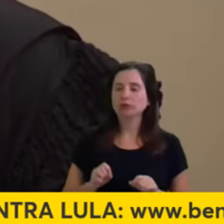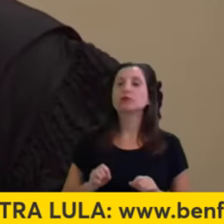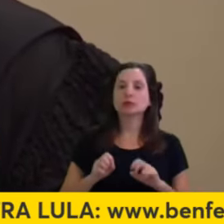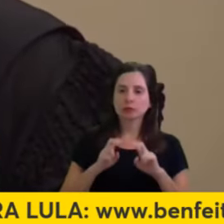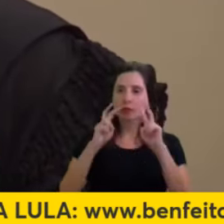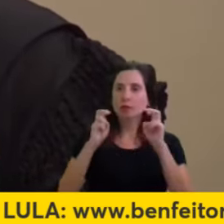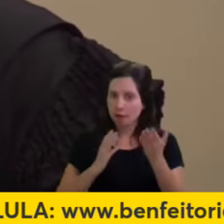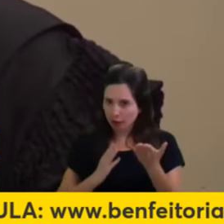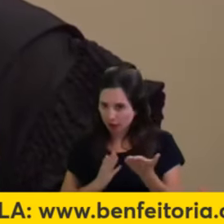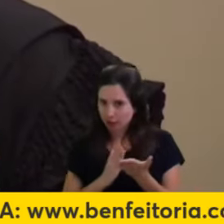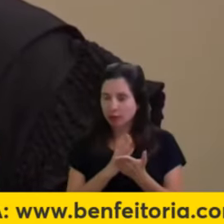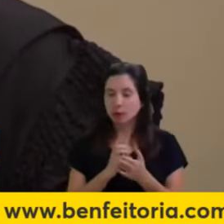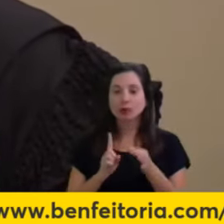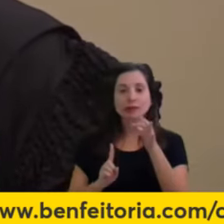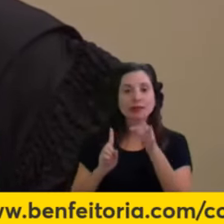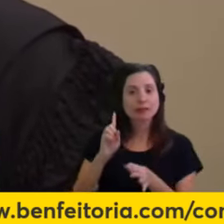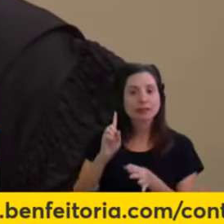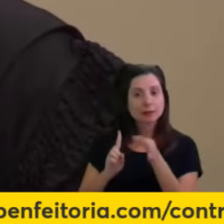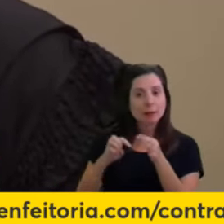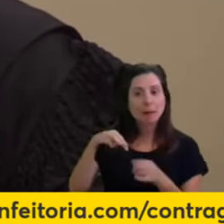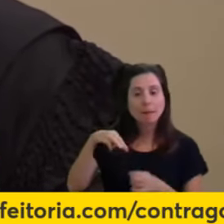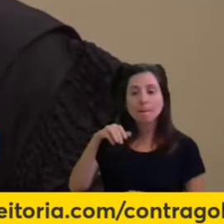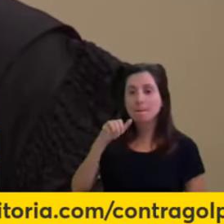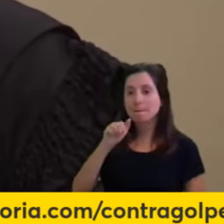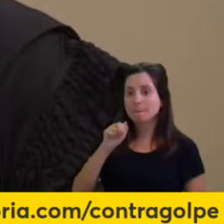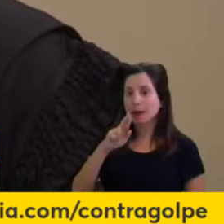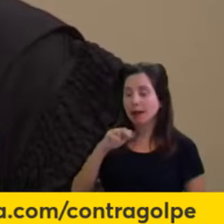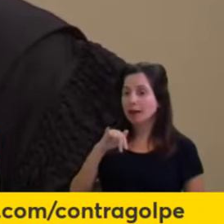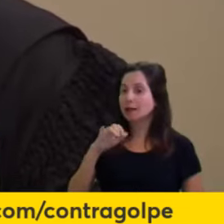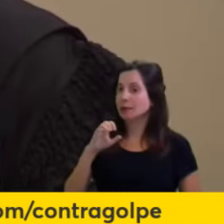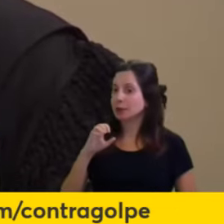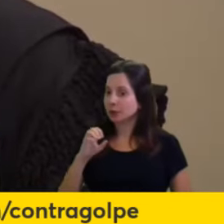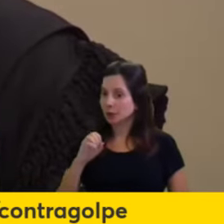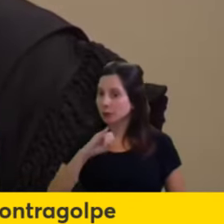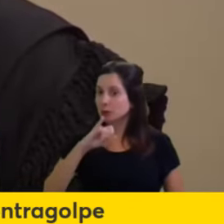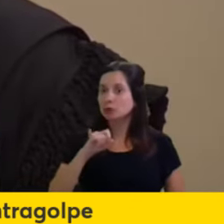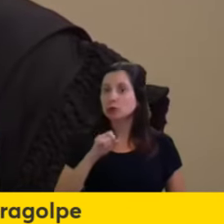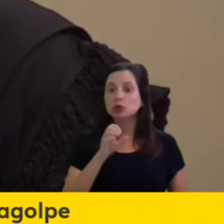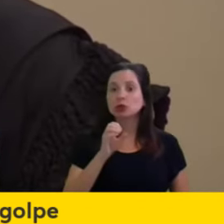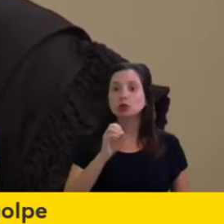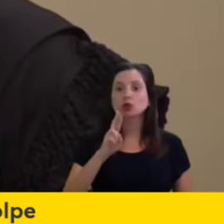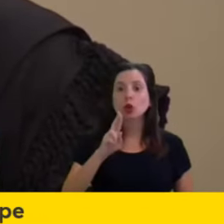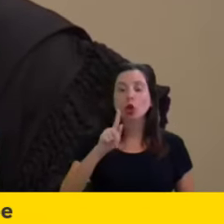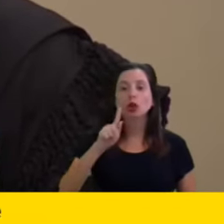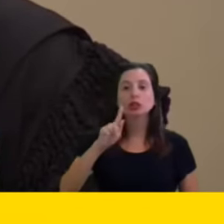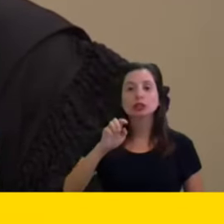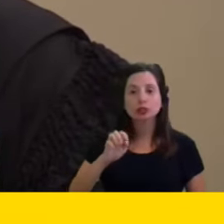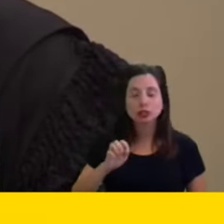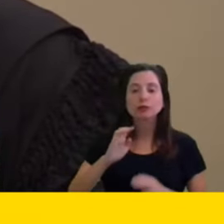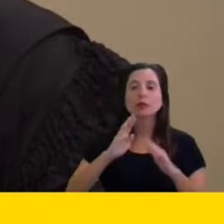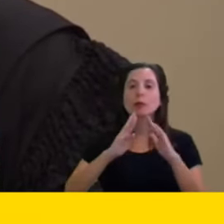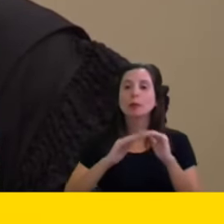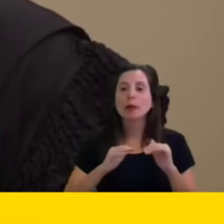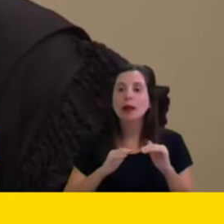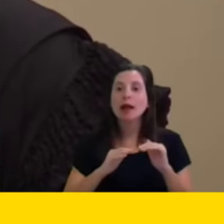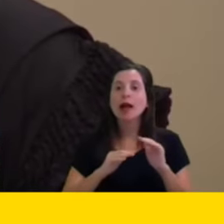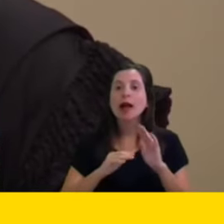Desembargador Desembargador Elton Jorge foi a requisição de documentos ao Senador pretendida na ig